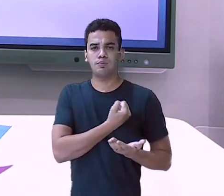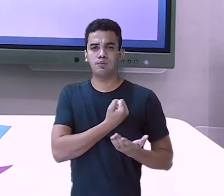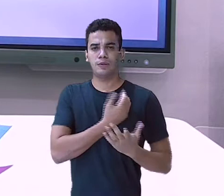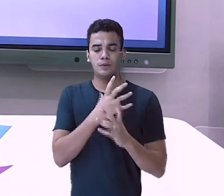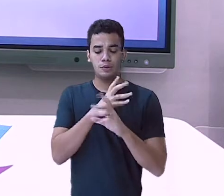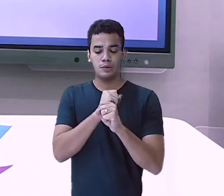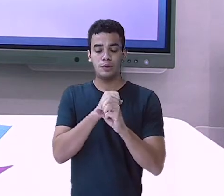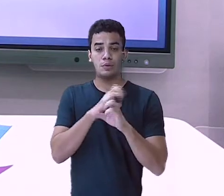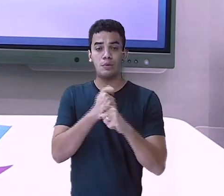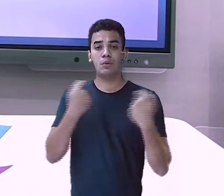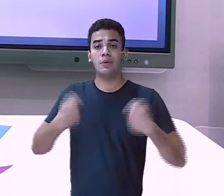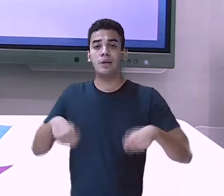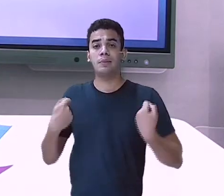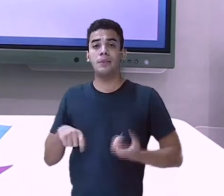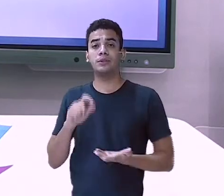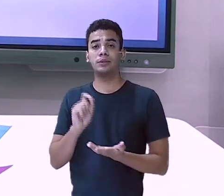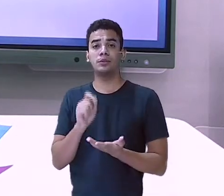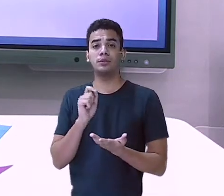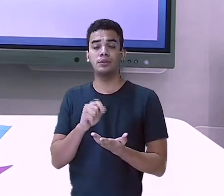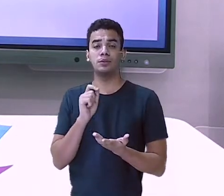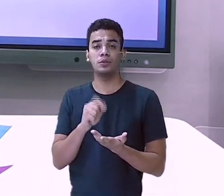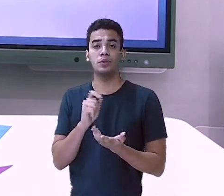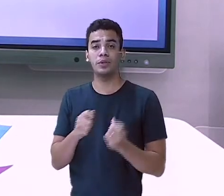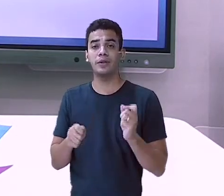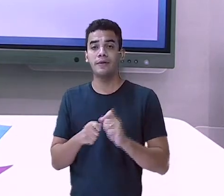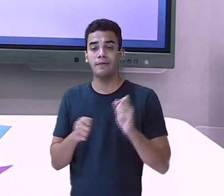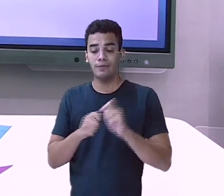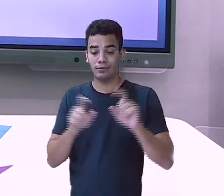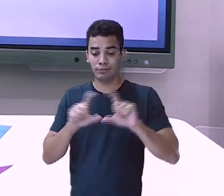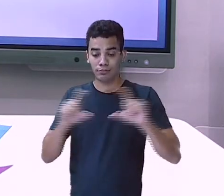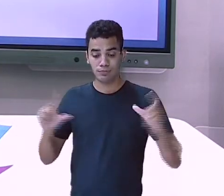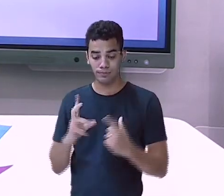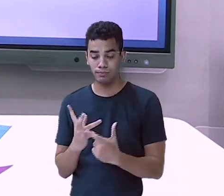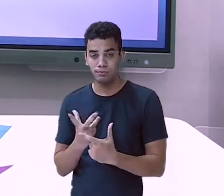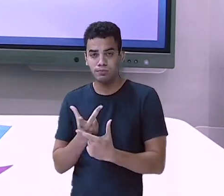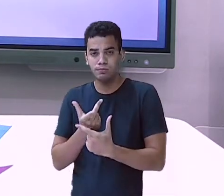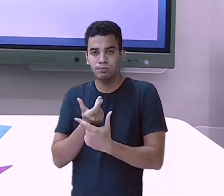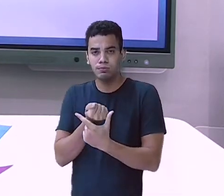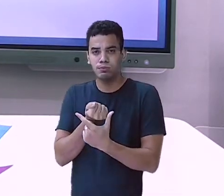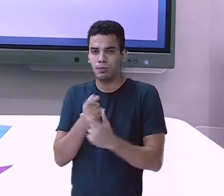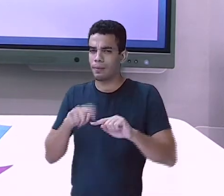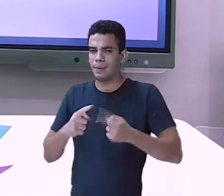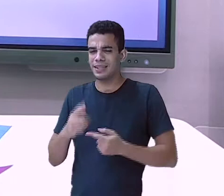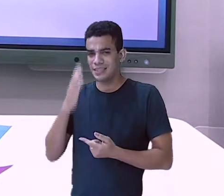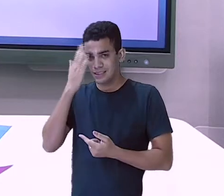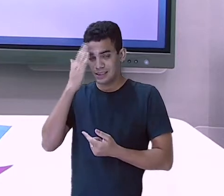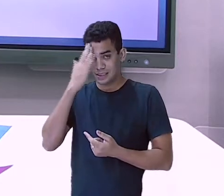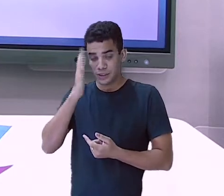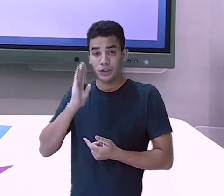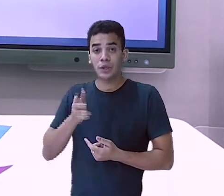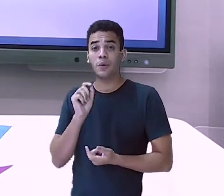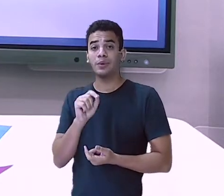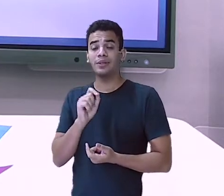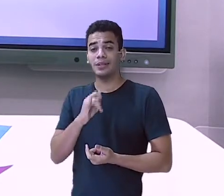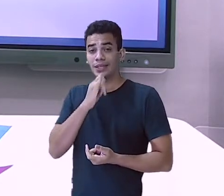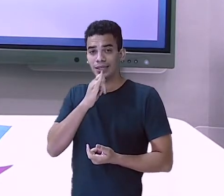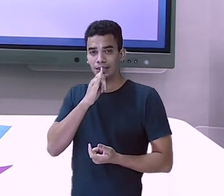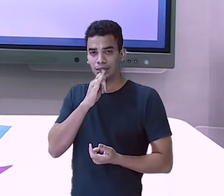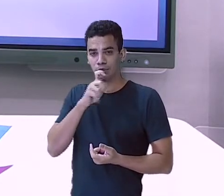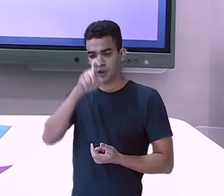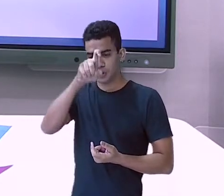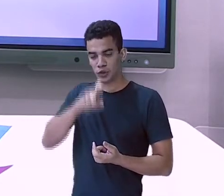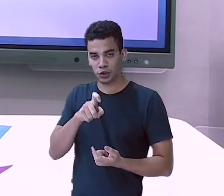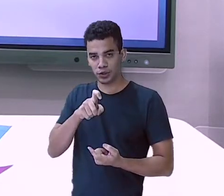o valor numérico da expressão algébrica a seguir, sabendo que x é igual a